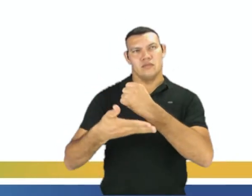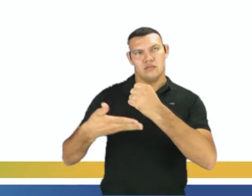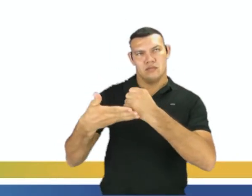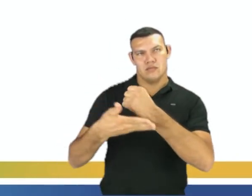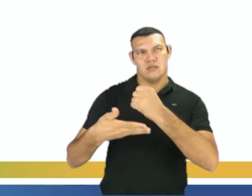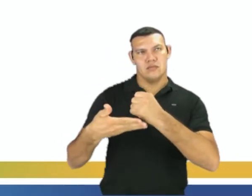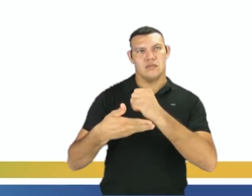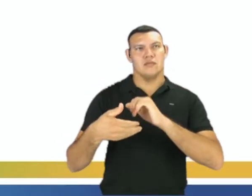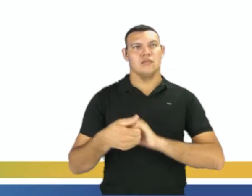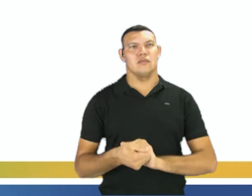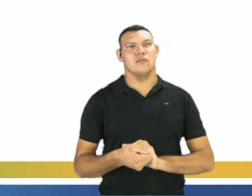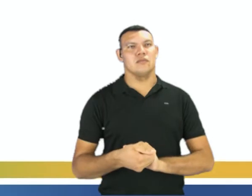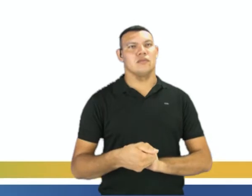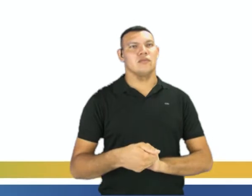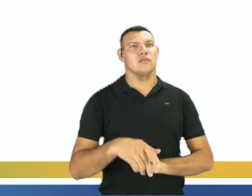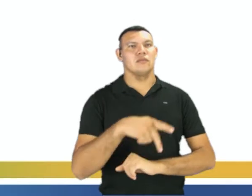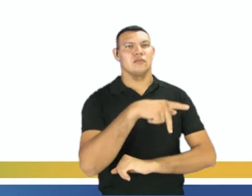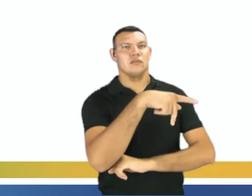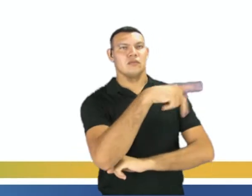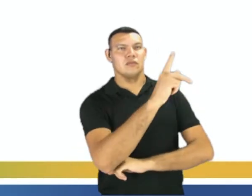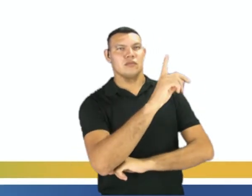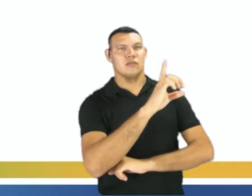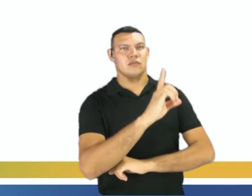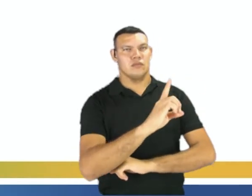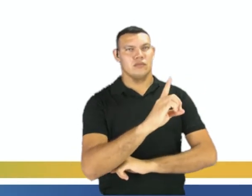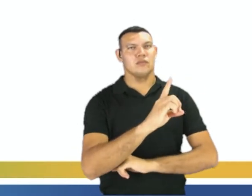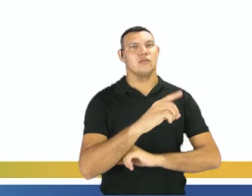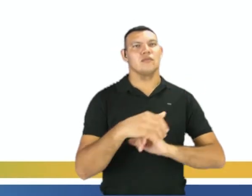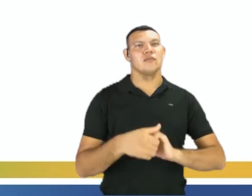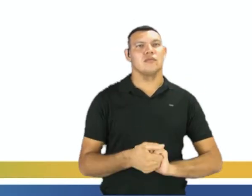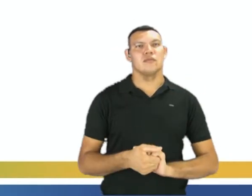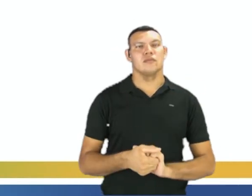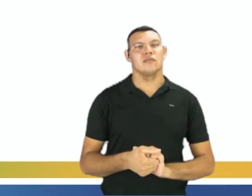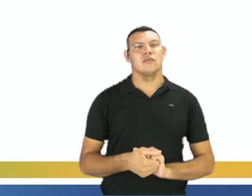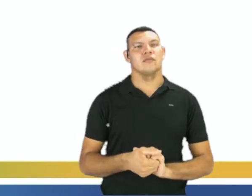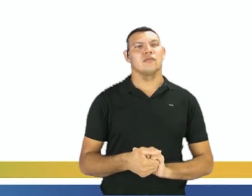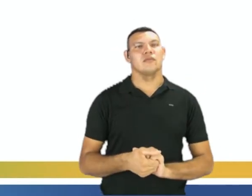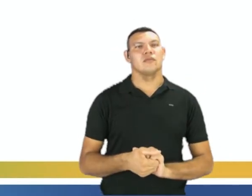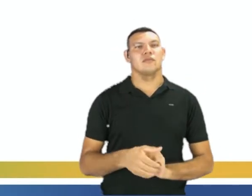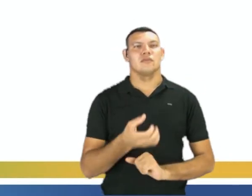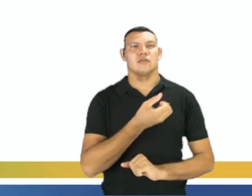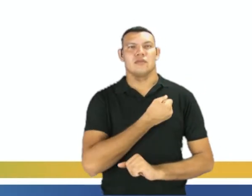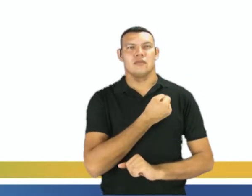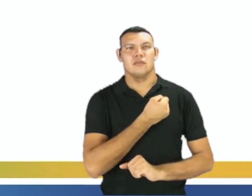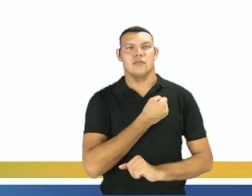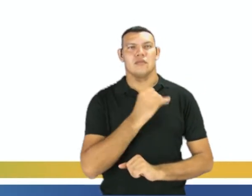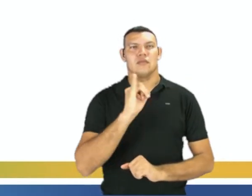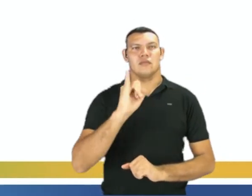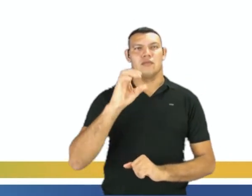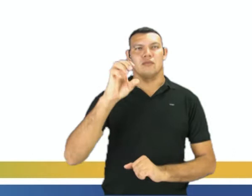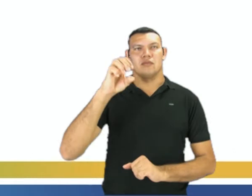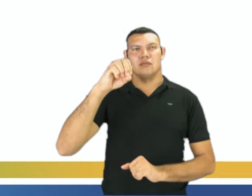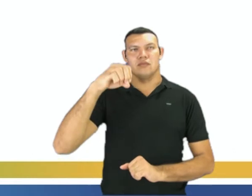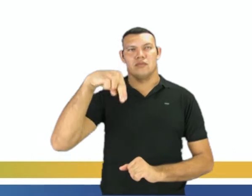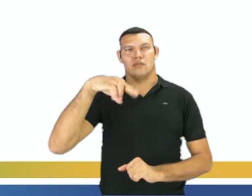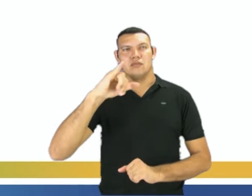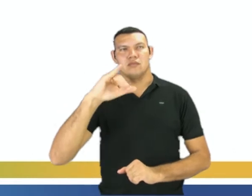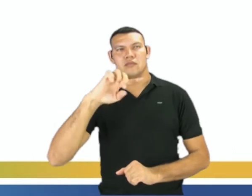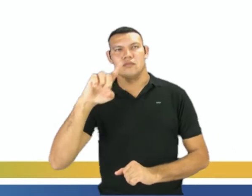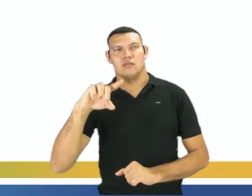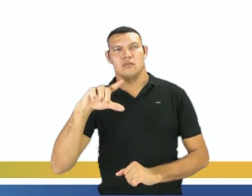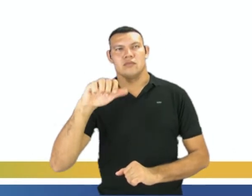gente falar de constante de ionização, a gente também pode utilizar essa sigla, KD. Então, nós temos